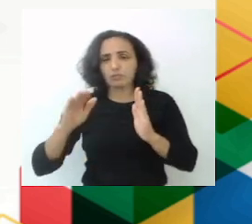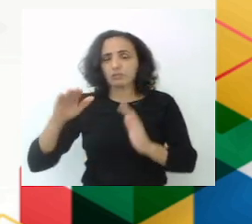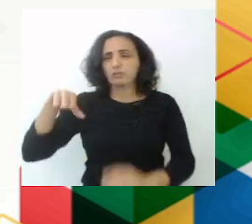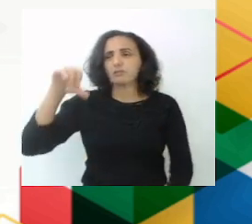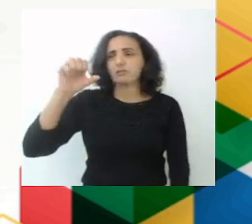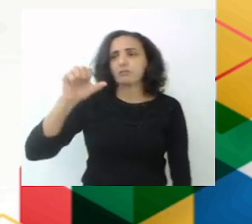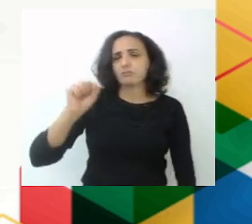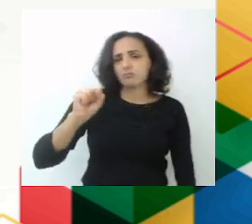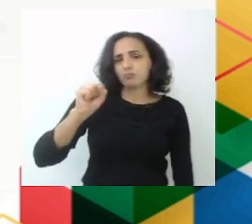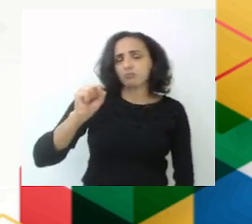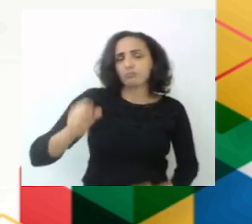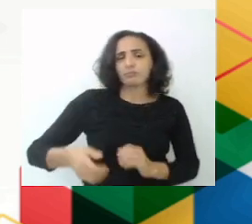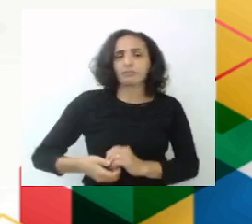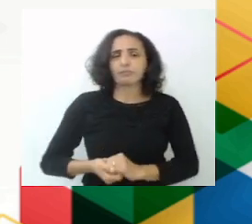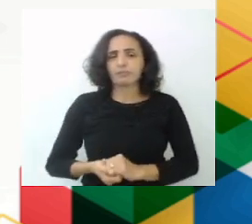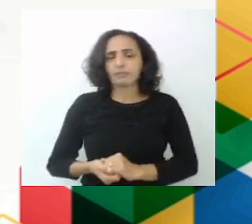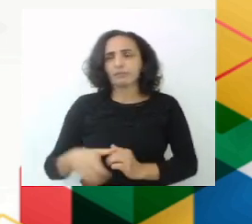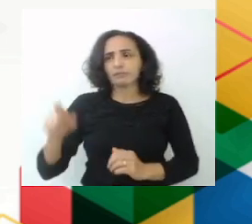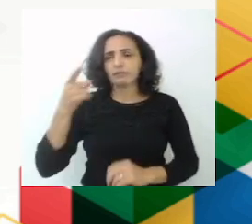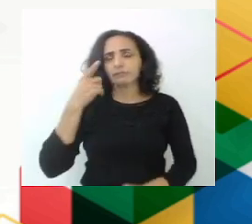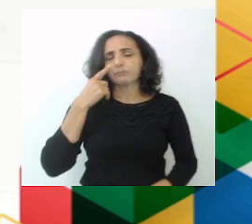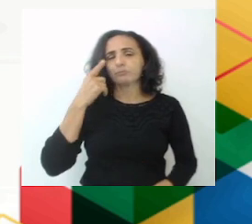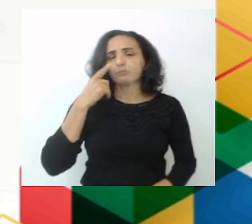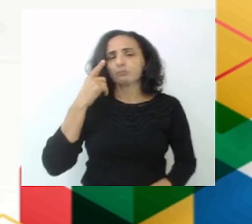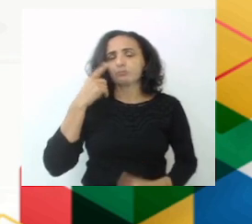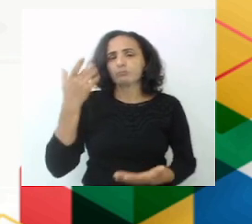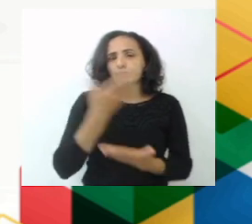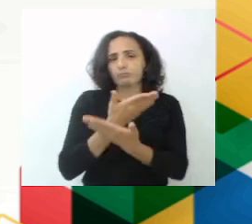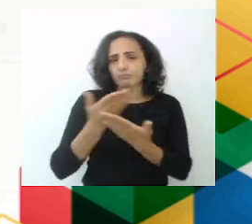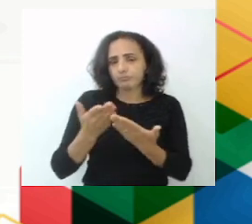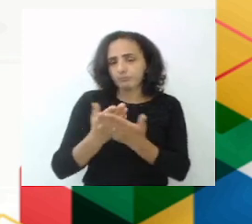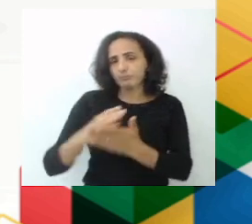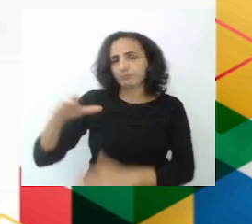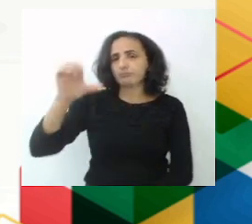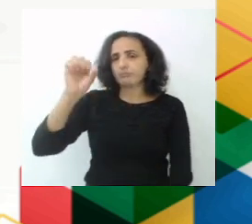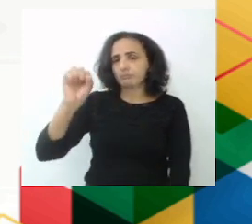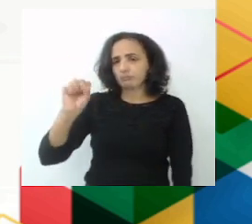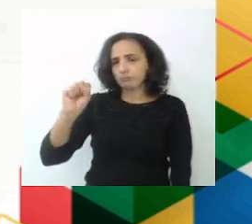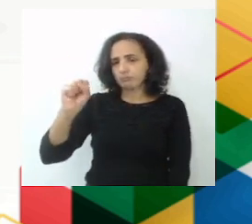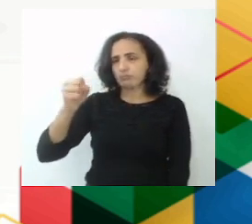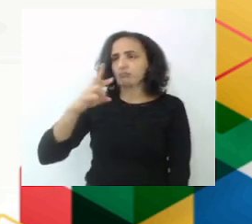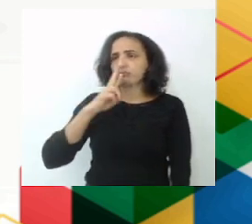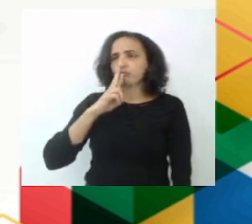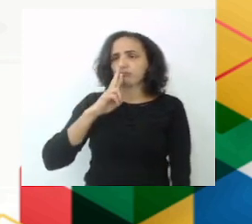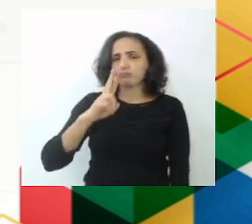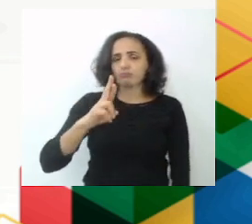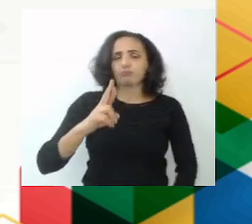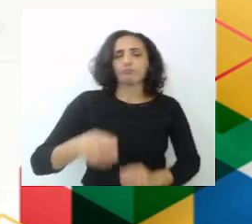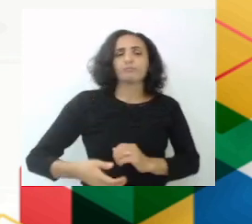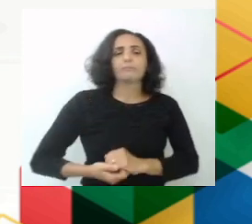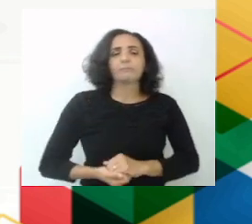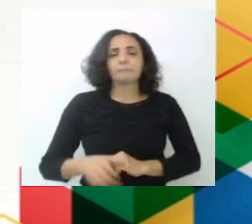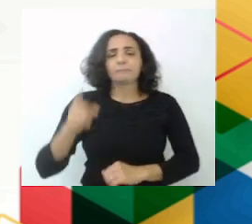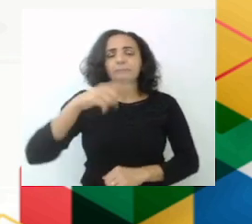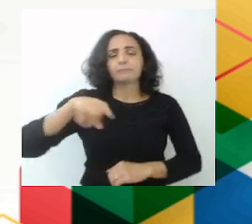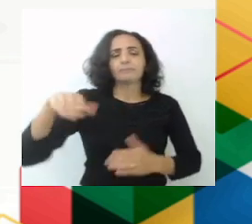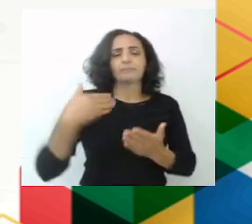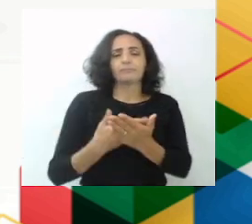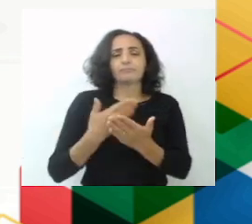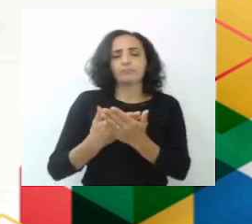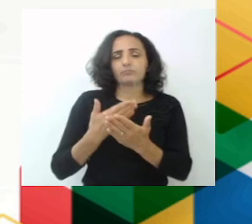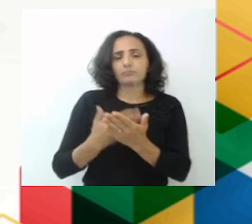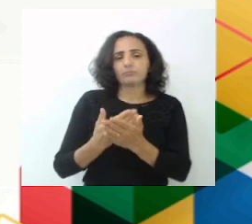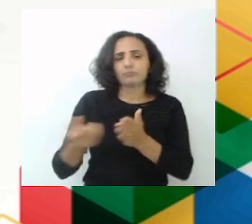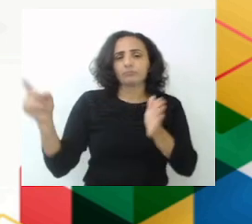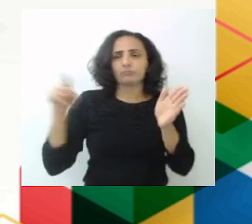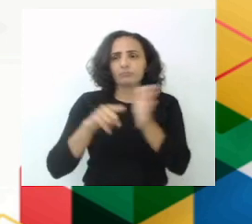né? Que a gente chama de imagem. A imagem do menos 3 é o 8. E você vai fazer a mesma coisa